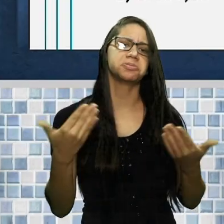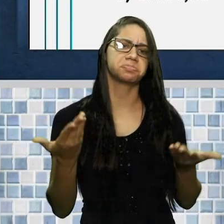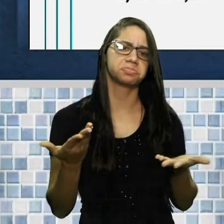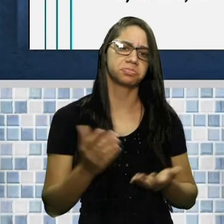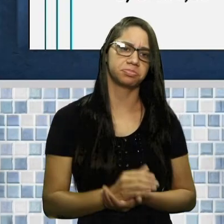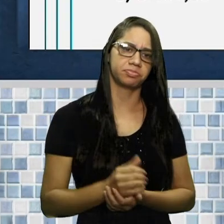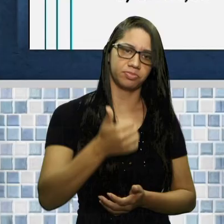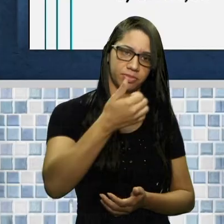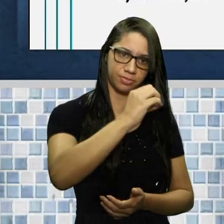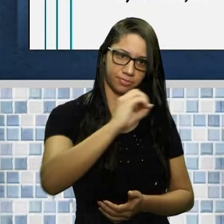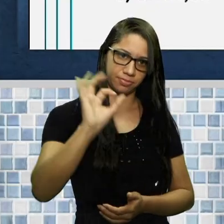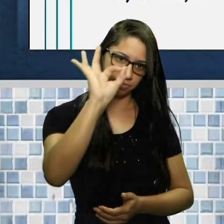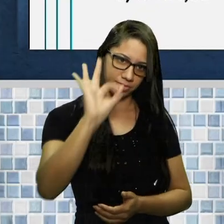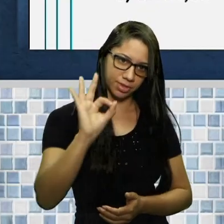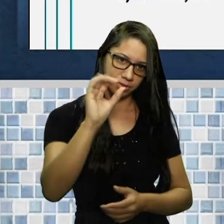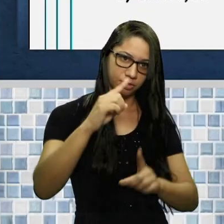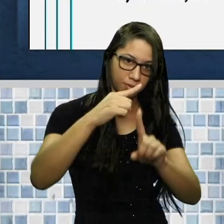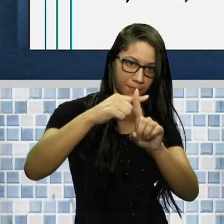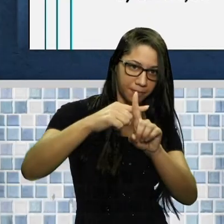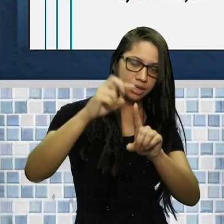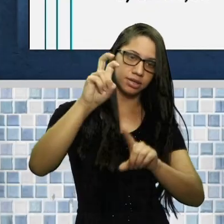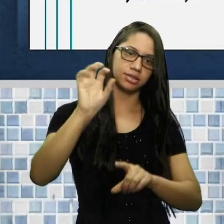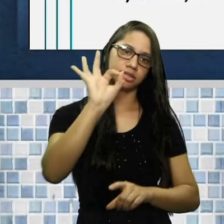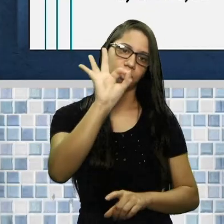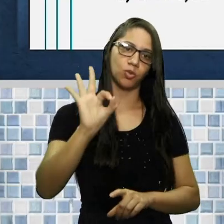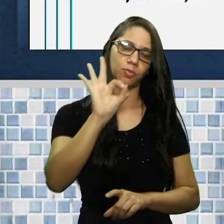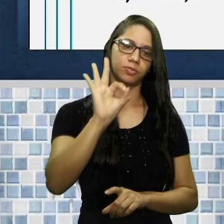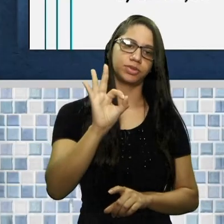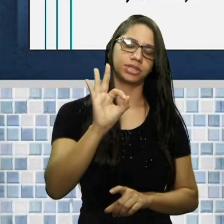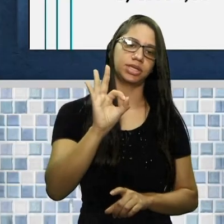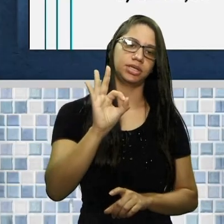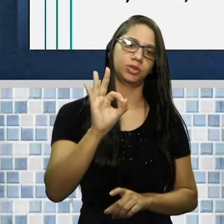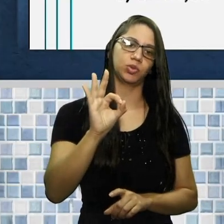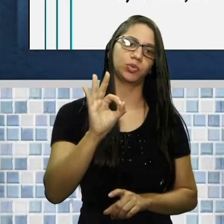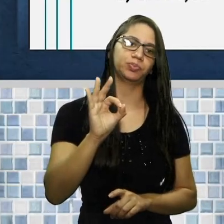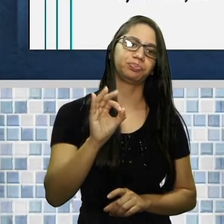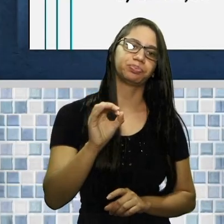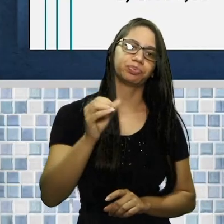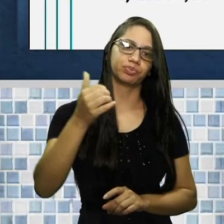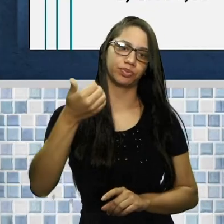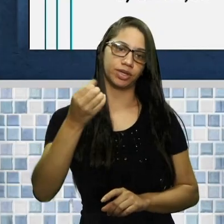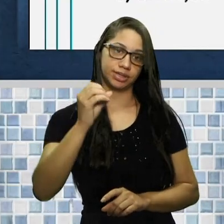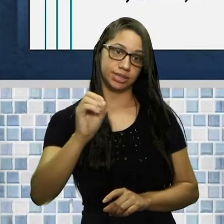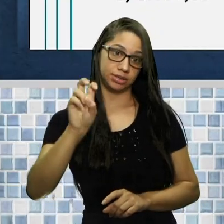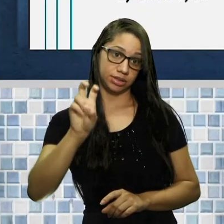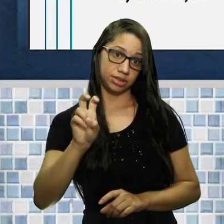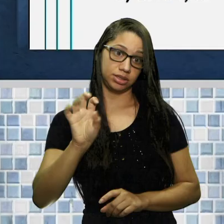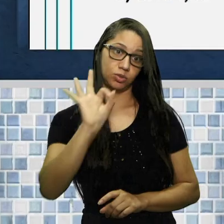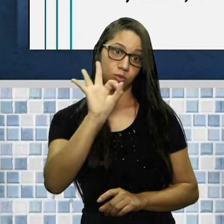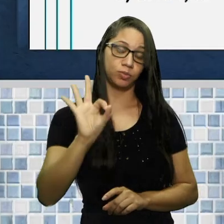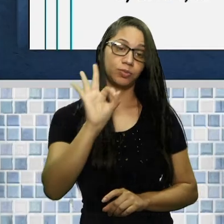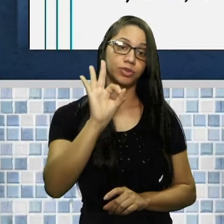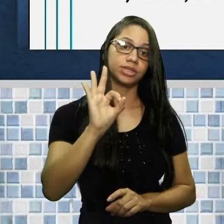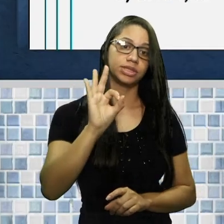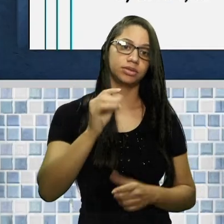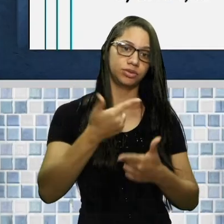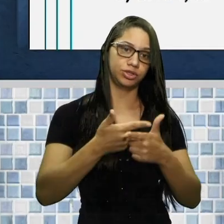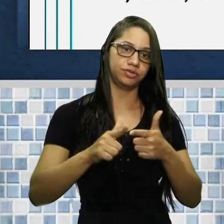atual? Então lá, 100% mais 5%. Como foi acréscimo, eu devo somar. Encontramos